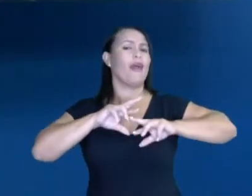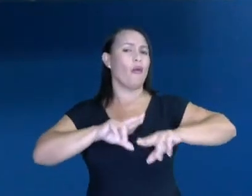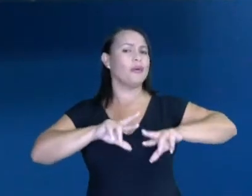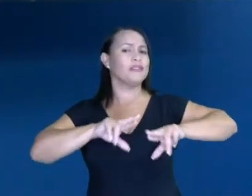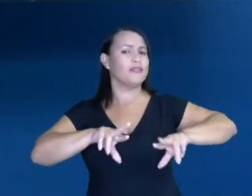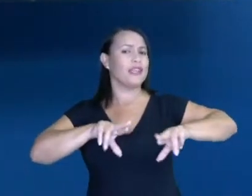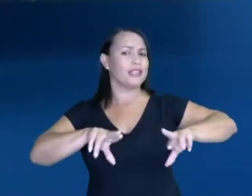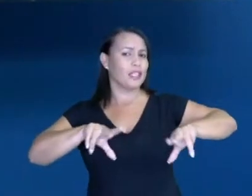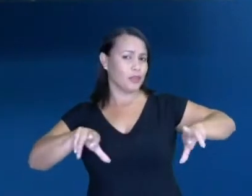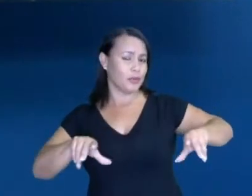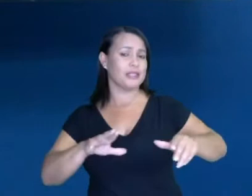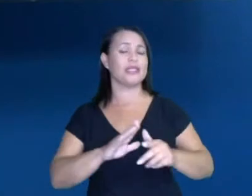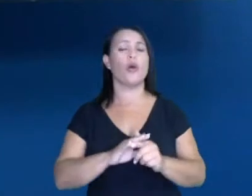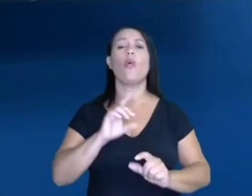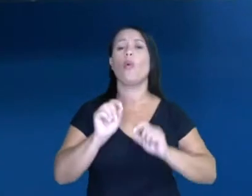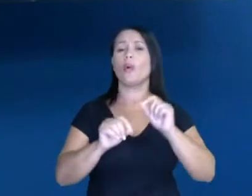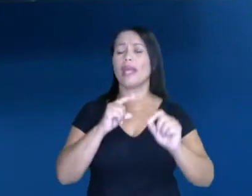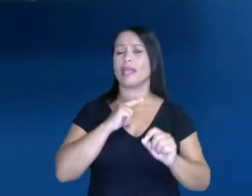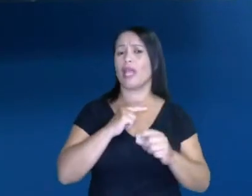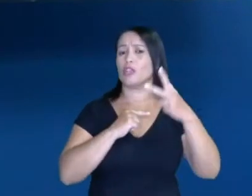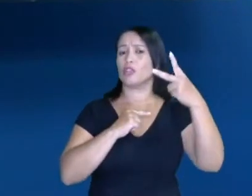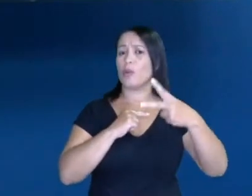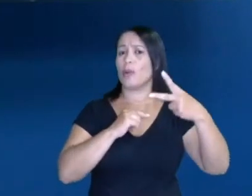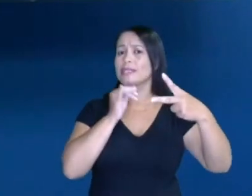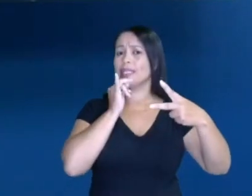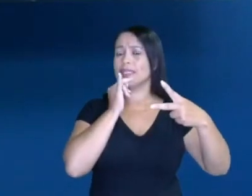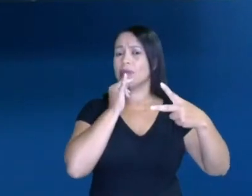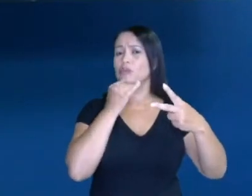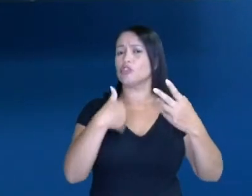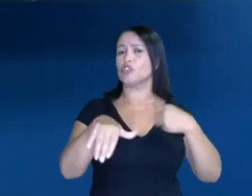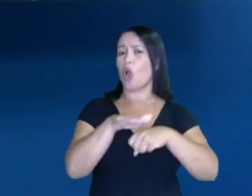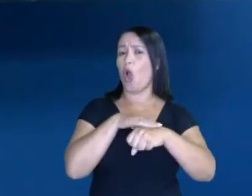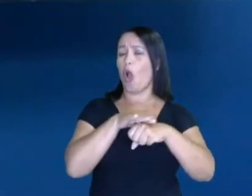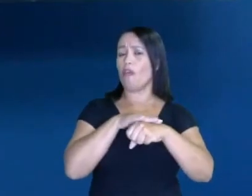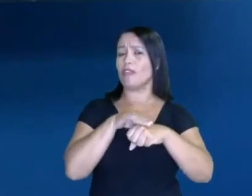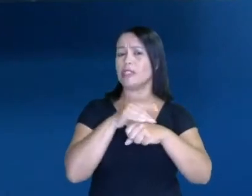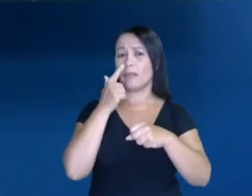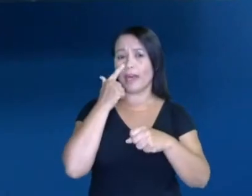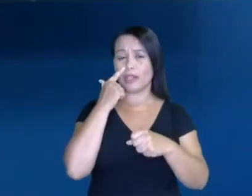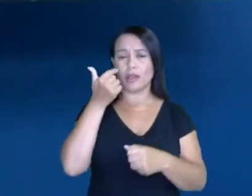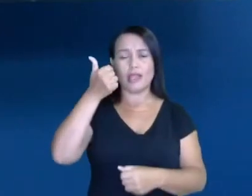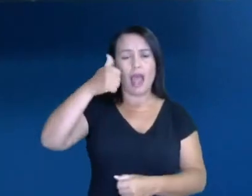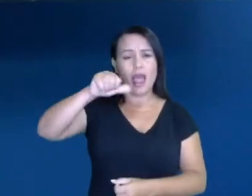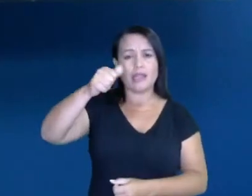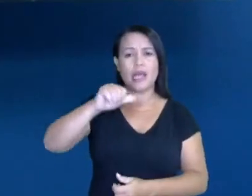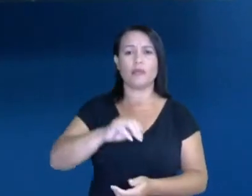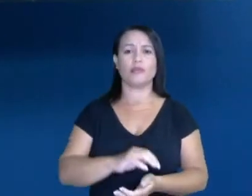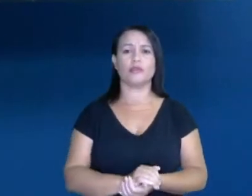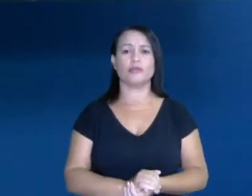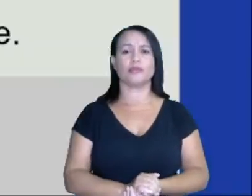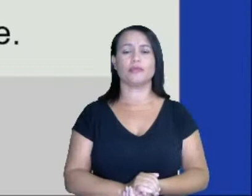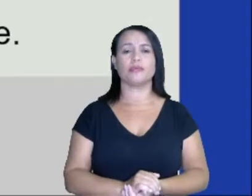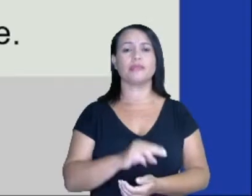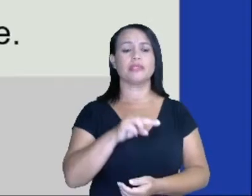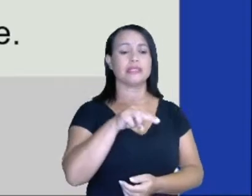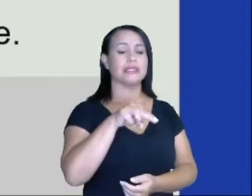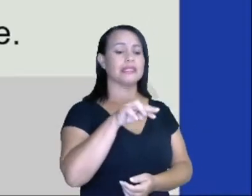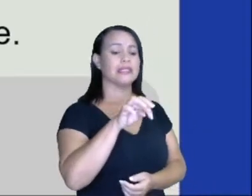passa por modificações. Eu trouxe dois exemplos de dois diálogos para nós analisarmos.